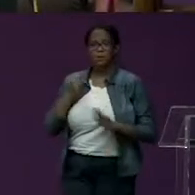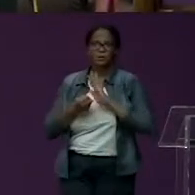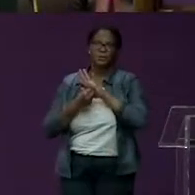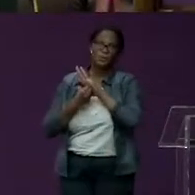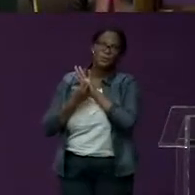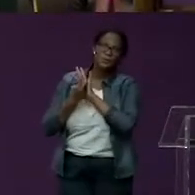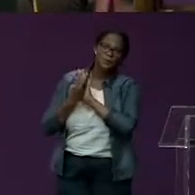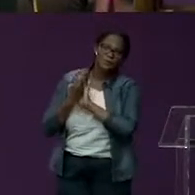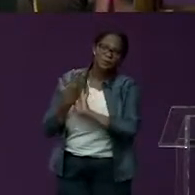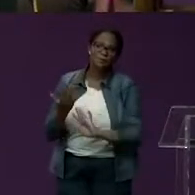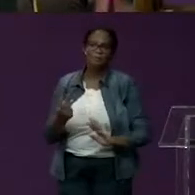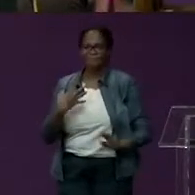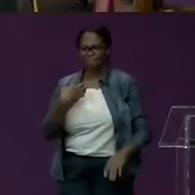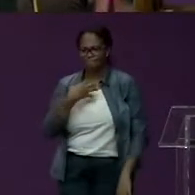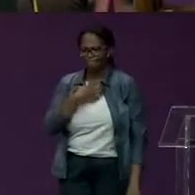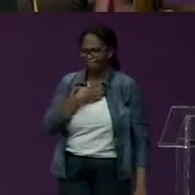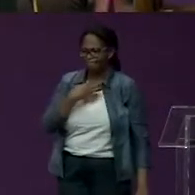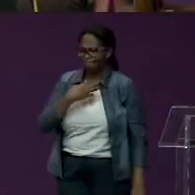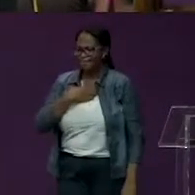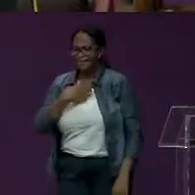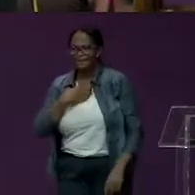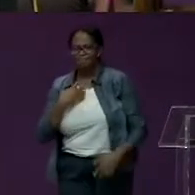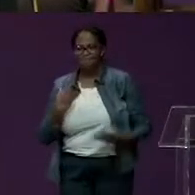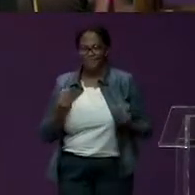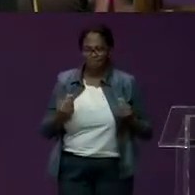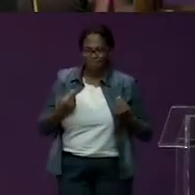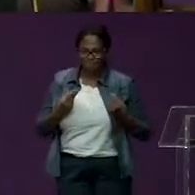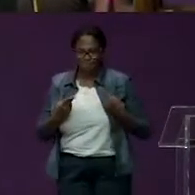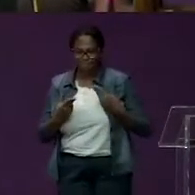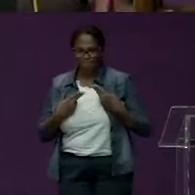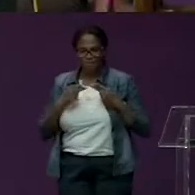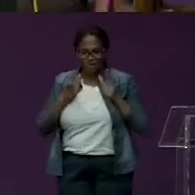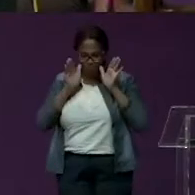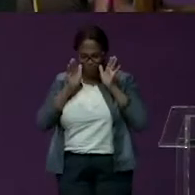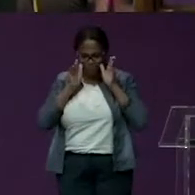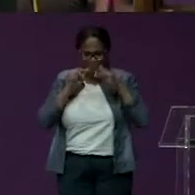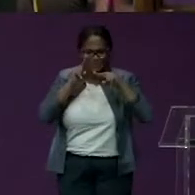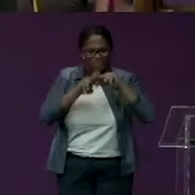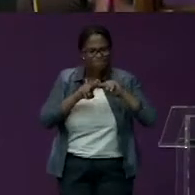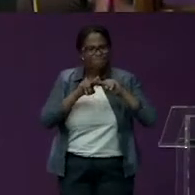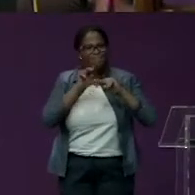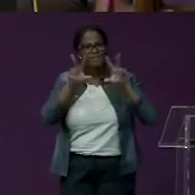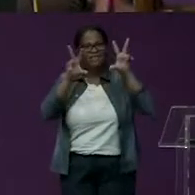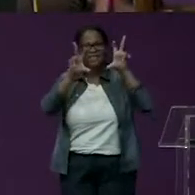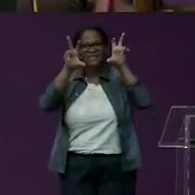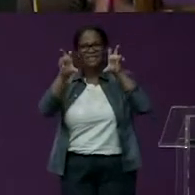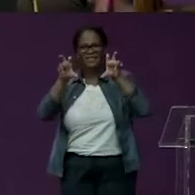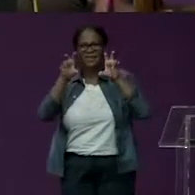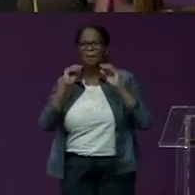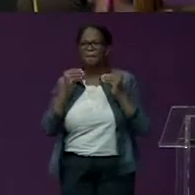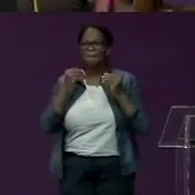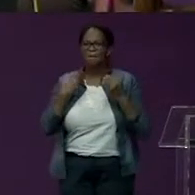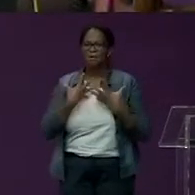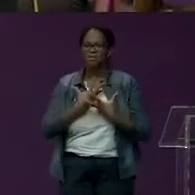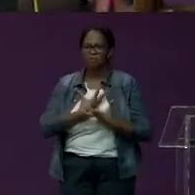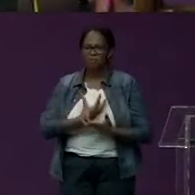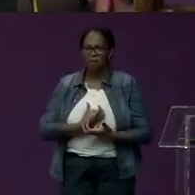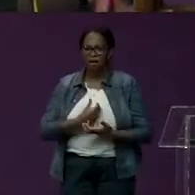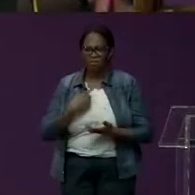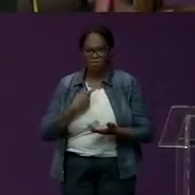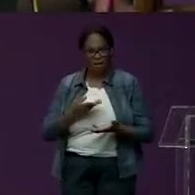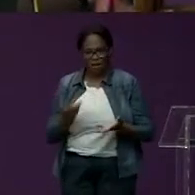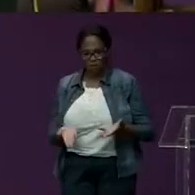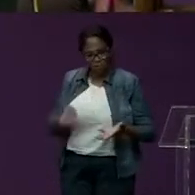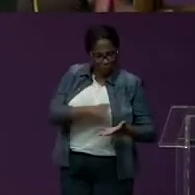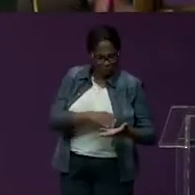que eu sinto que eu fico preso a algum tema que pode trazer alguma amargura, alguma coisa assim, eu viro